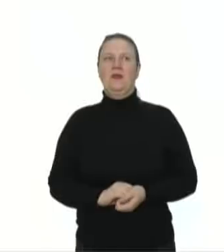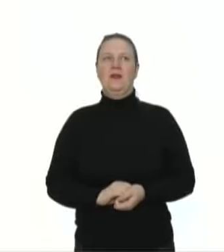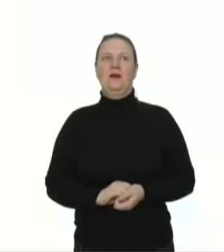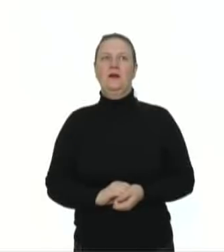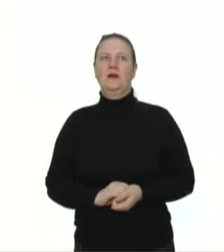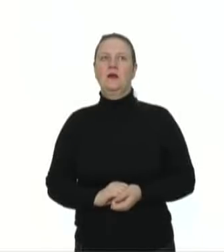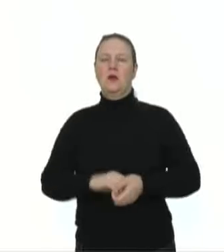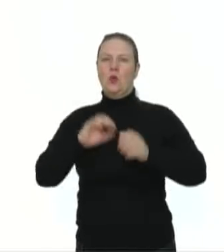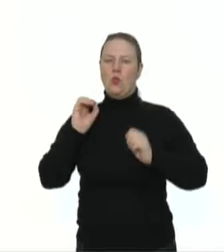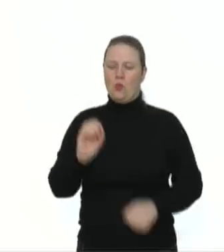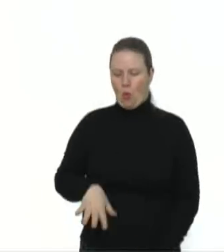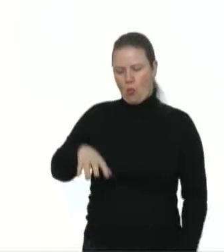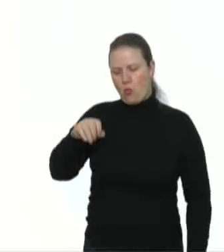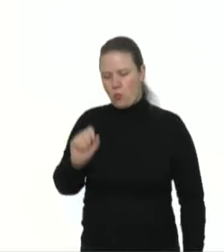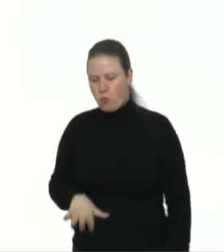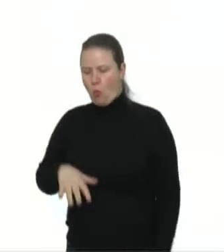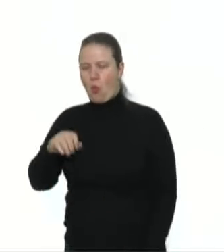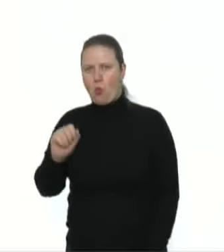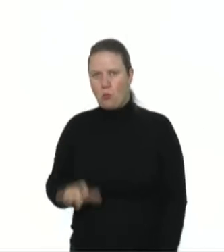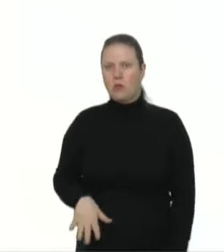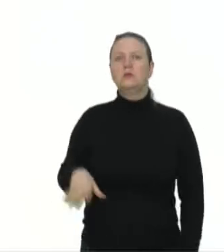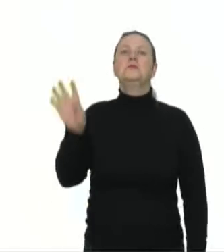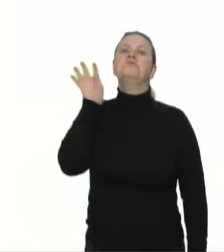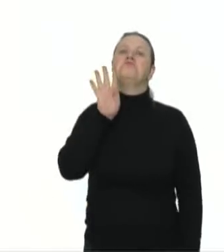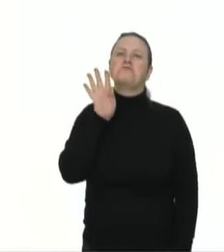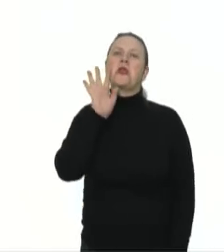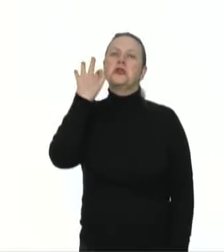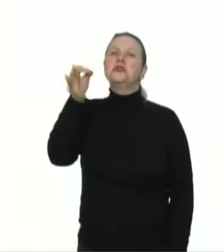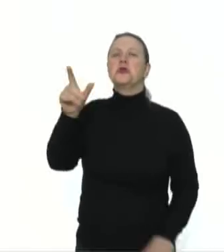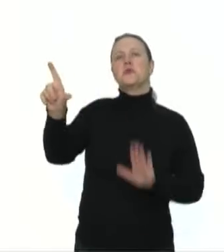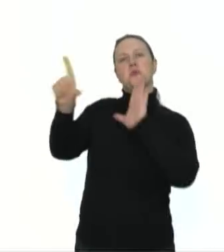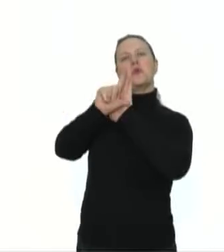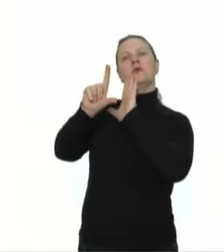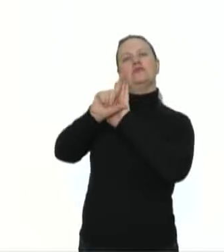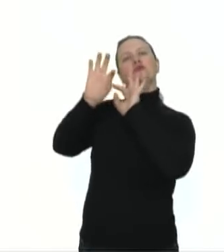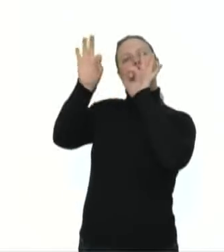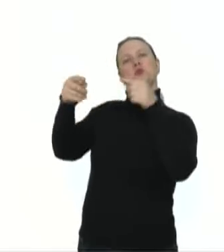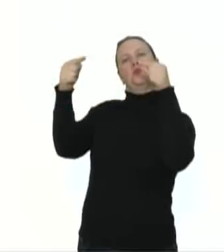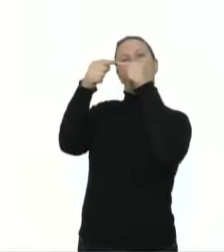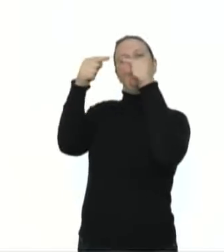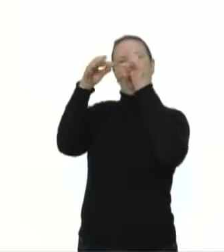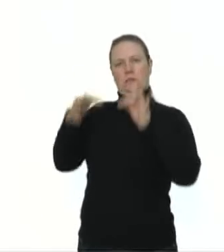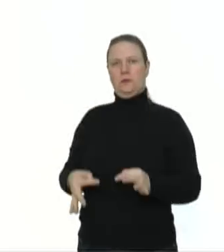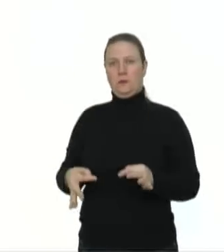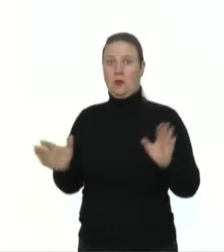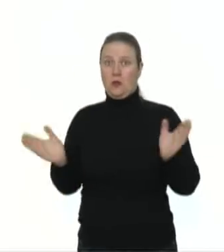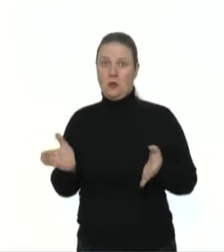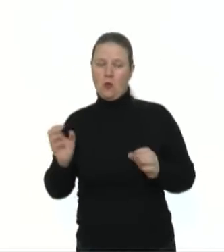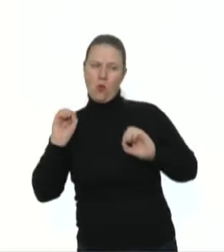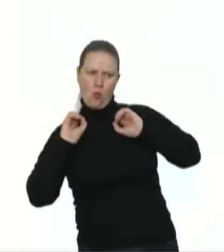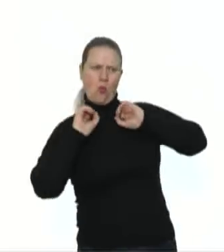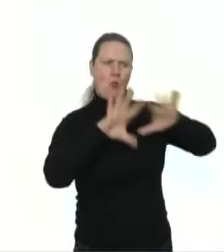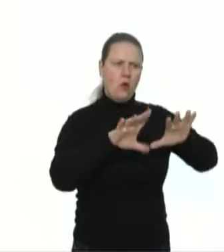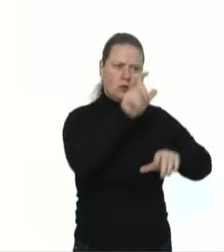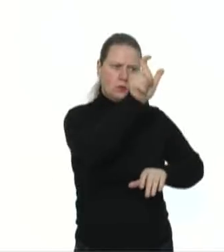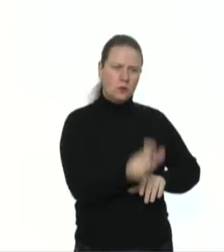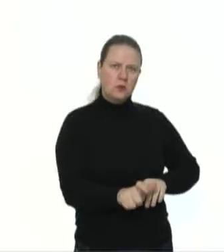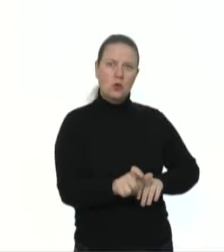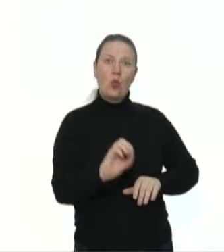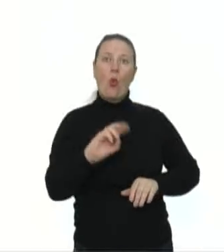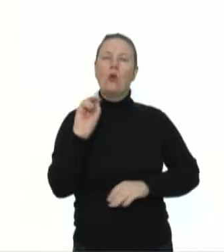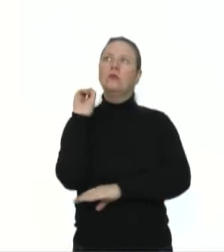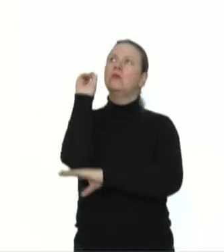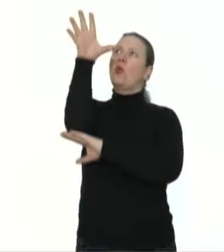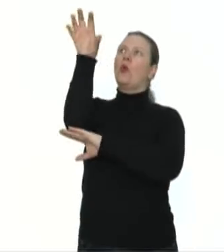a bola quicando-a no chão, jogada legal. Passar a bola para um companheiro ou arremessar na